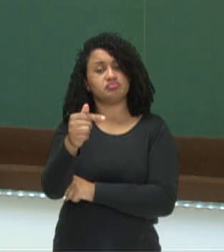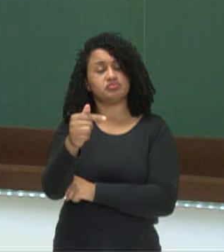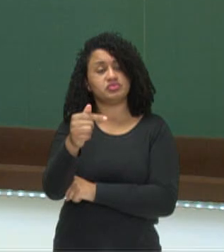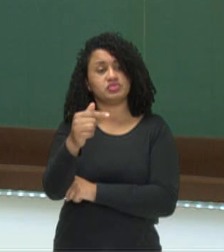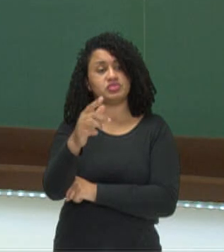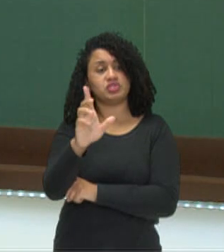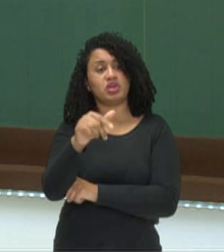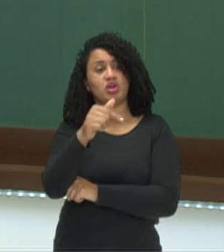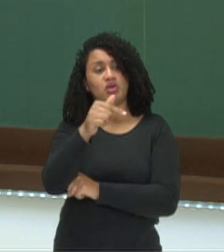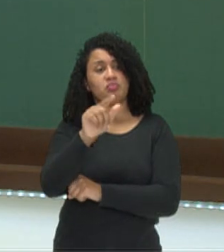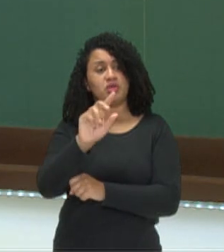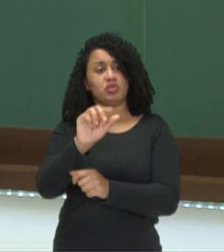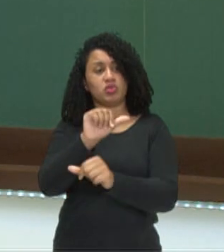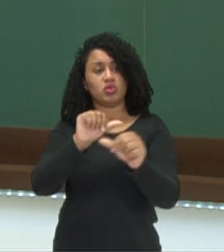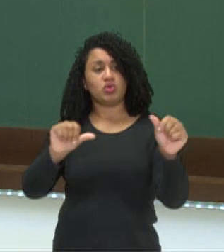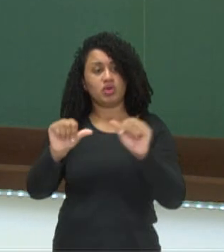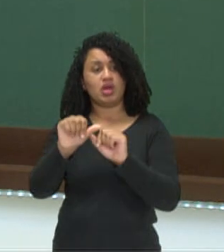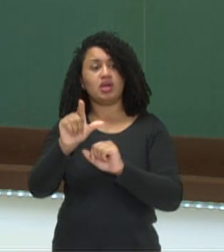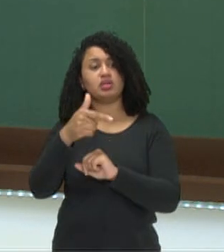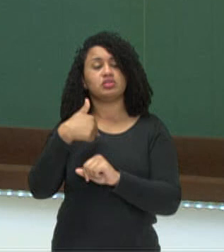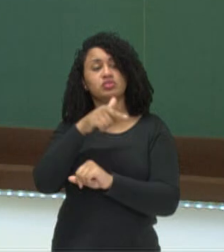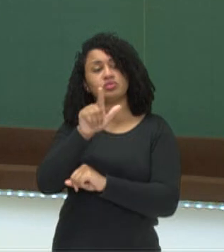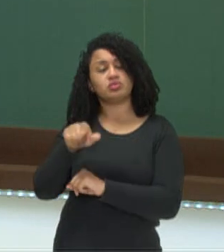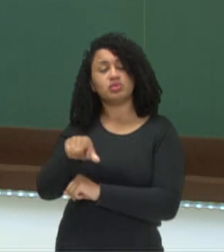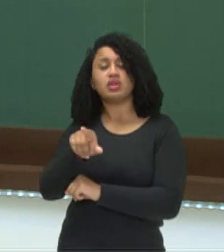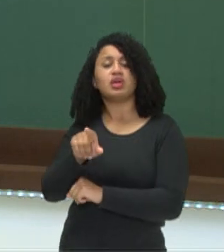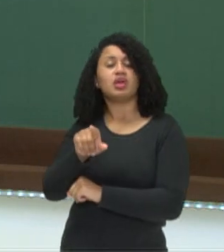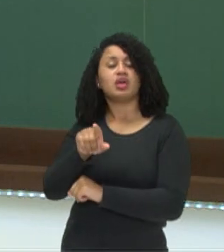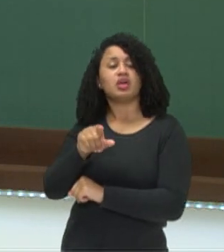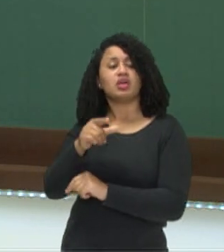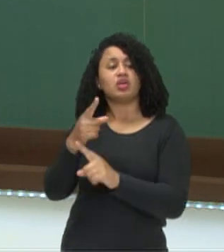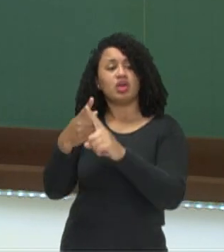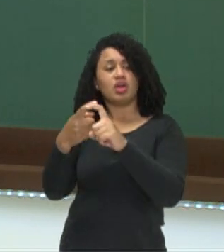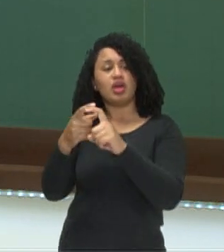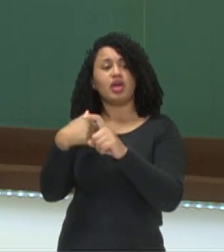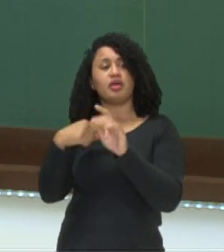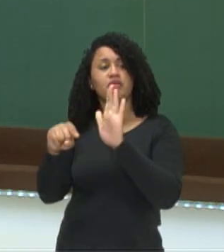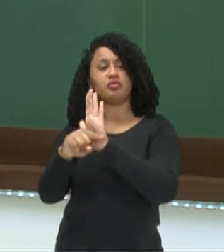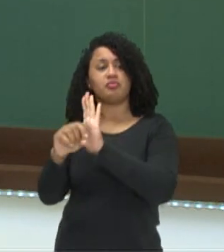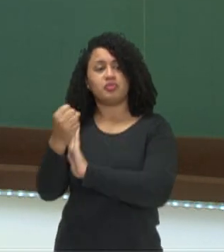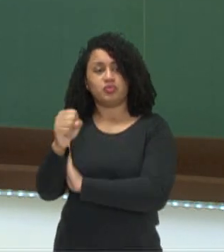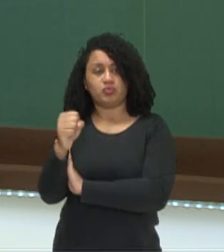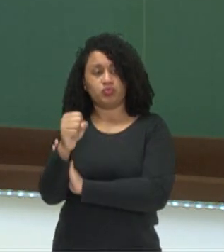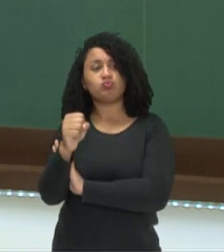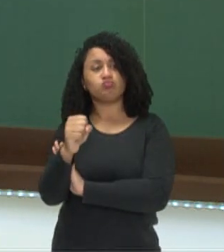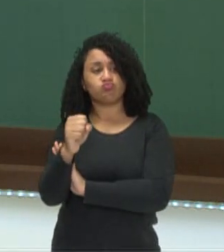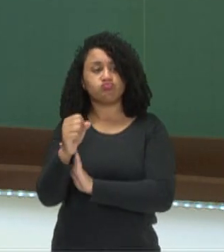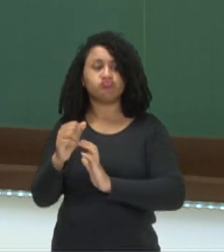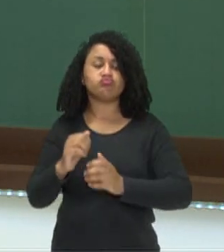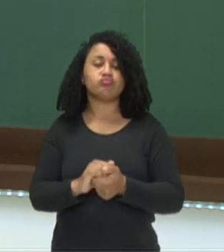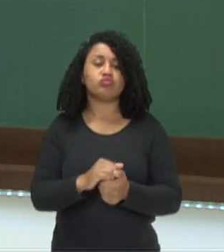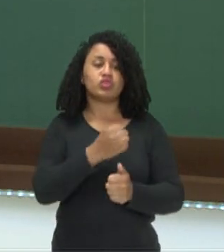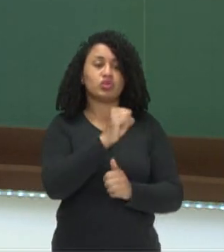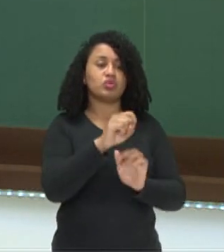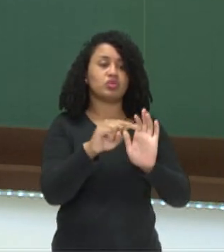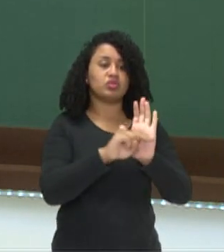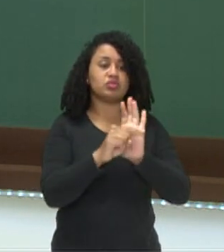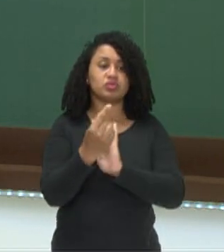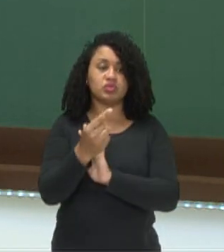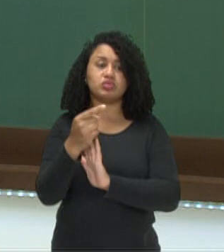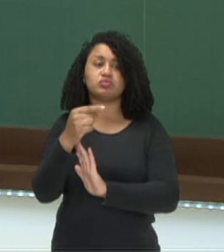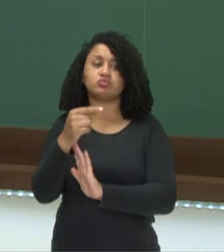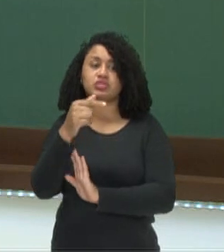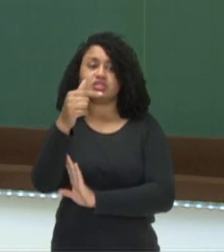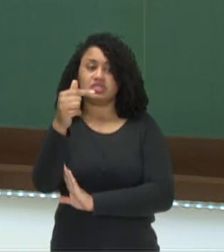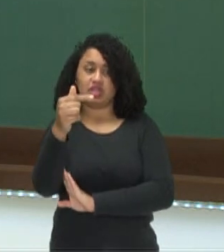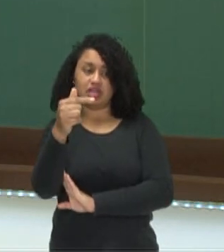sinal trocado, e que o produto resulta em 8, em menos 8, né? Ou seja, é 8 menos 1. 8 menos 1, 7.